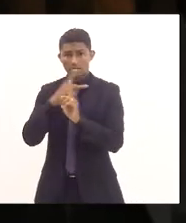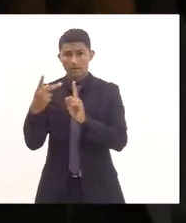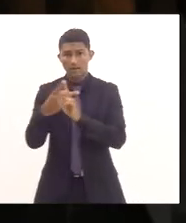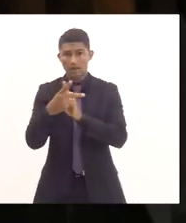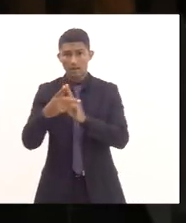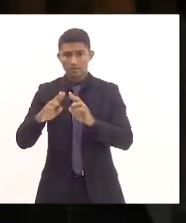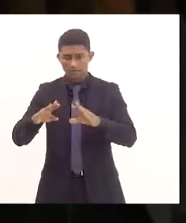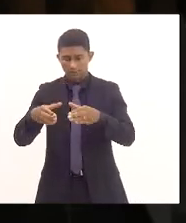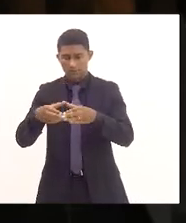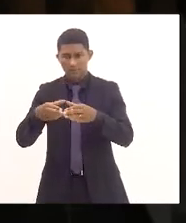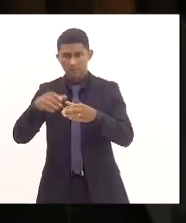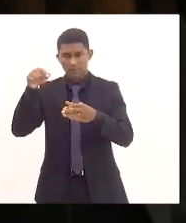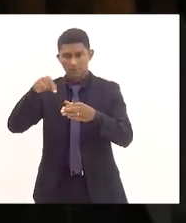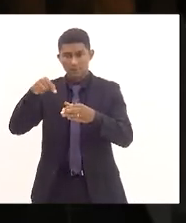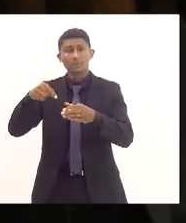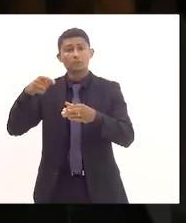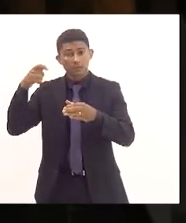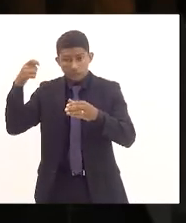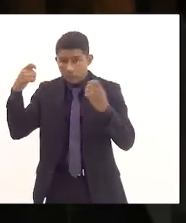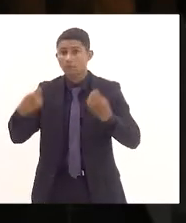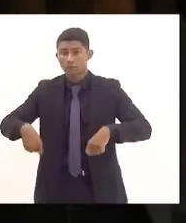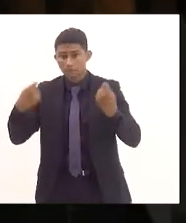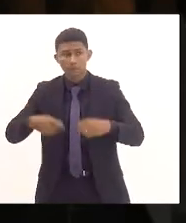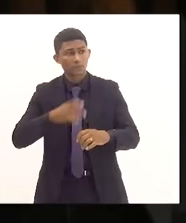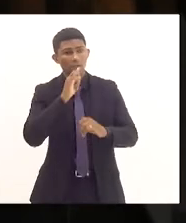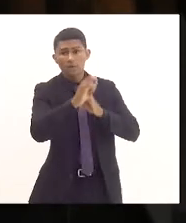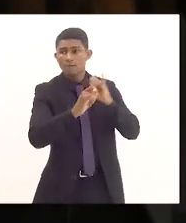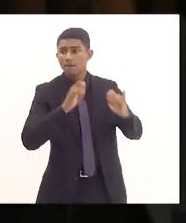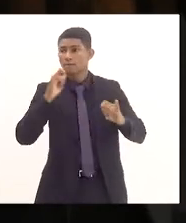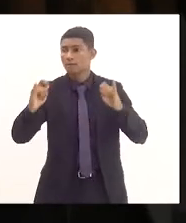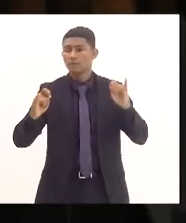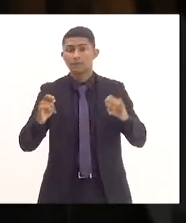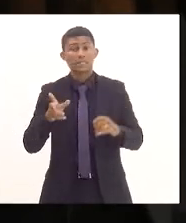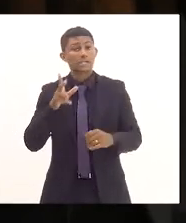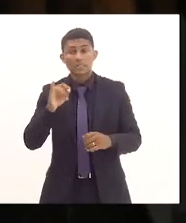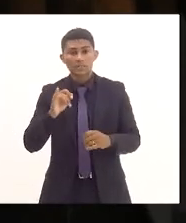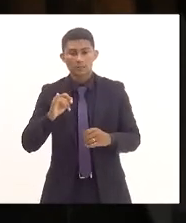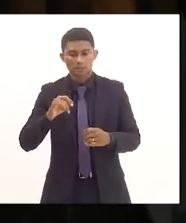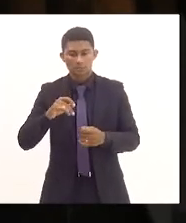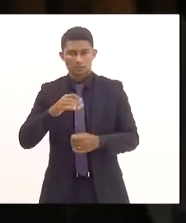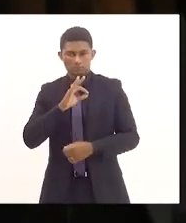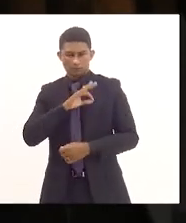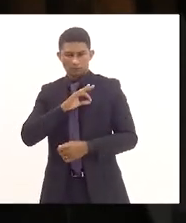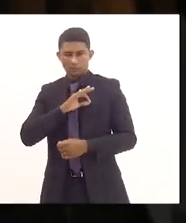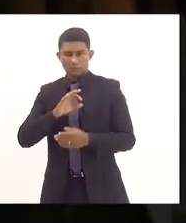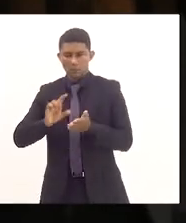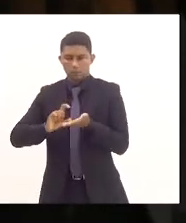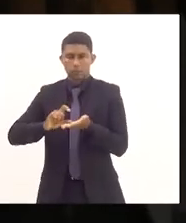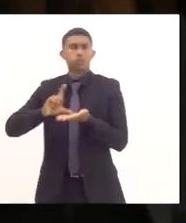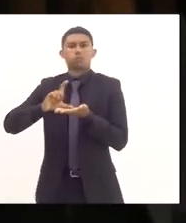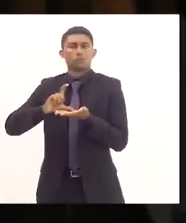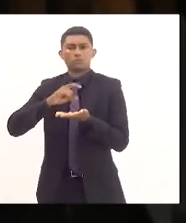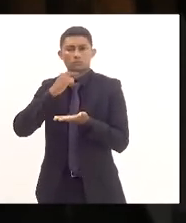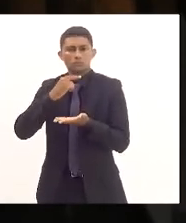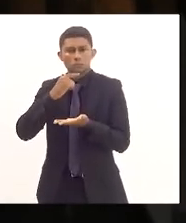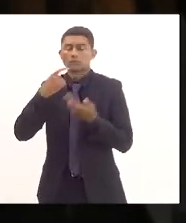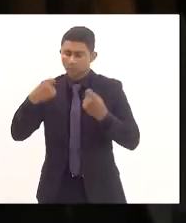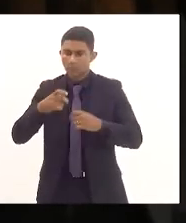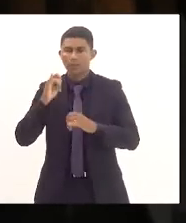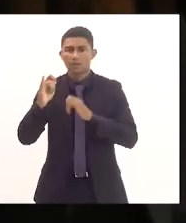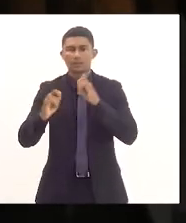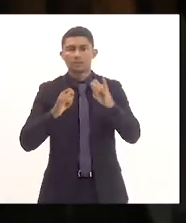atualização automática não foi possível de ser executada Então essa é a primeira questão